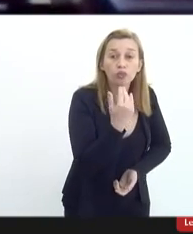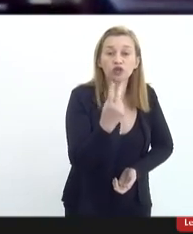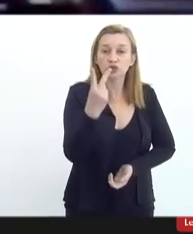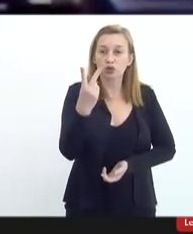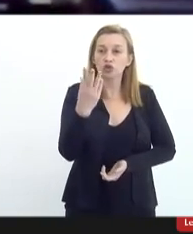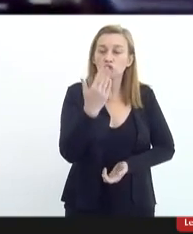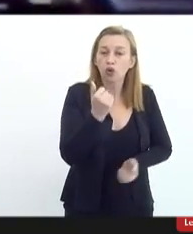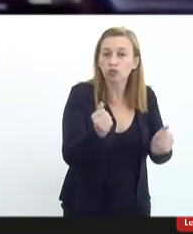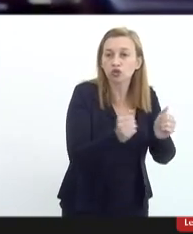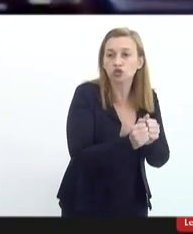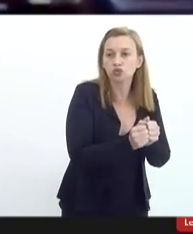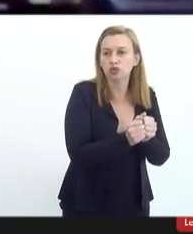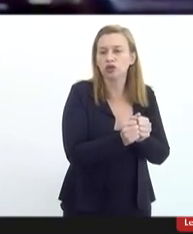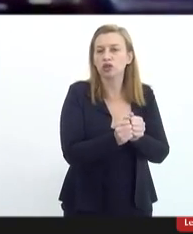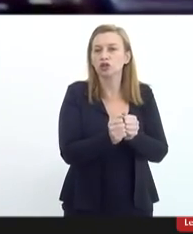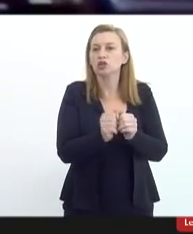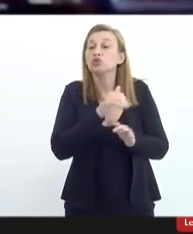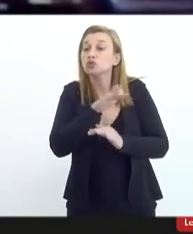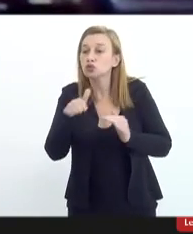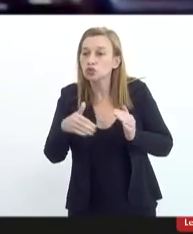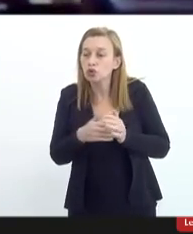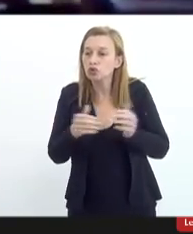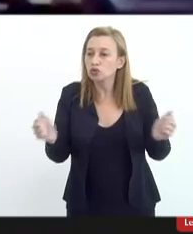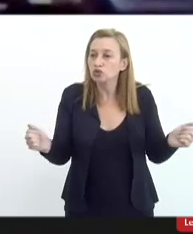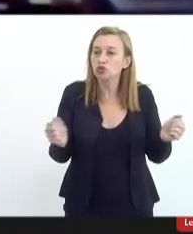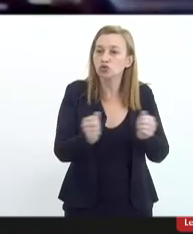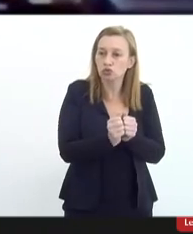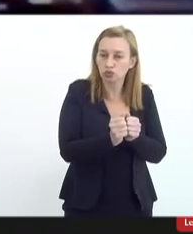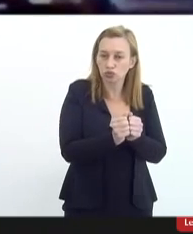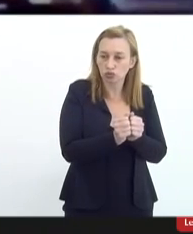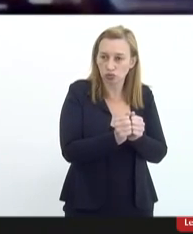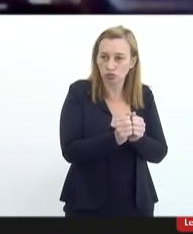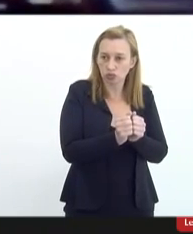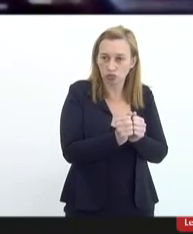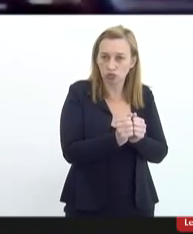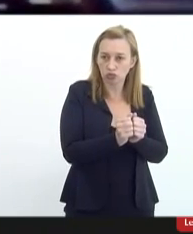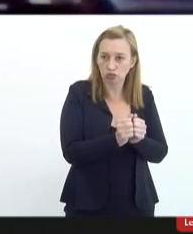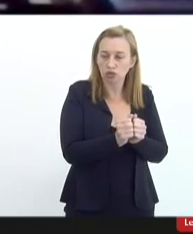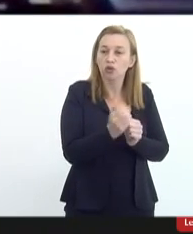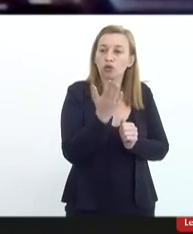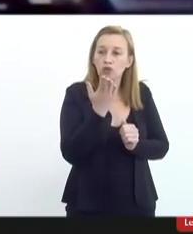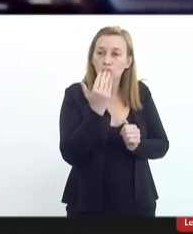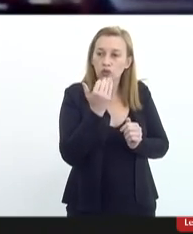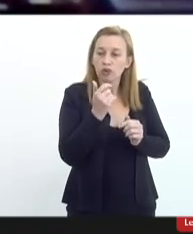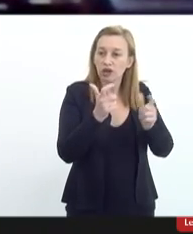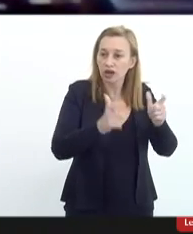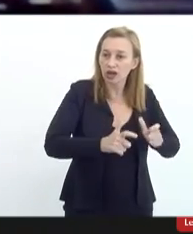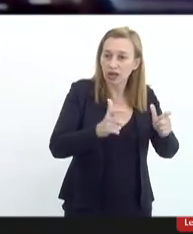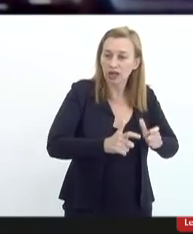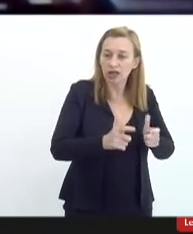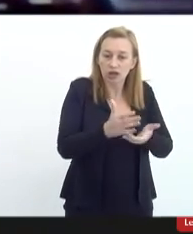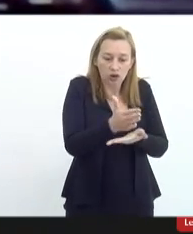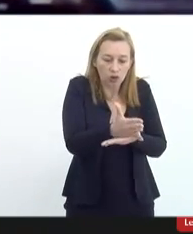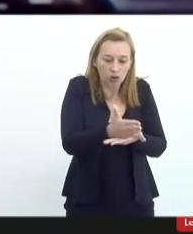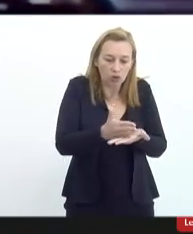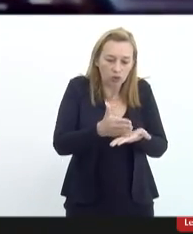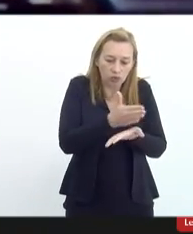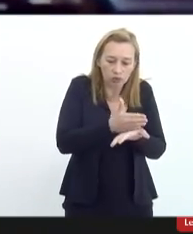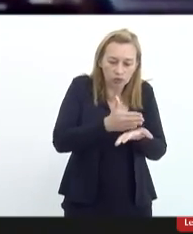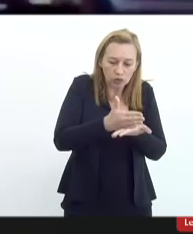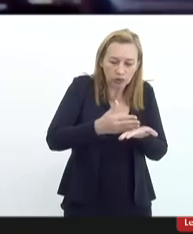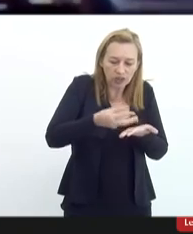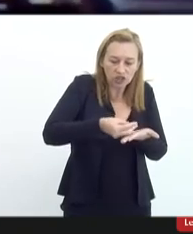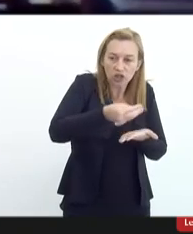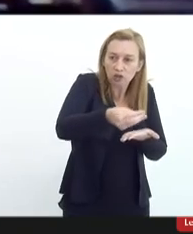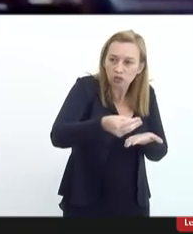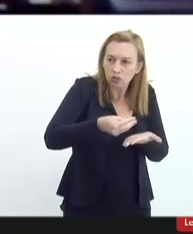comem, todos deverão participar de todos os elementos que estão ali. O partilhar, o